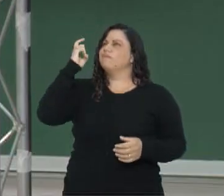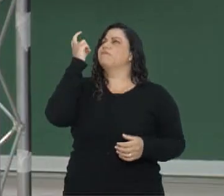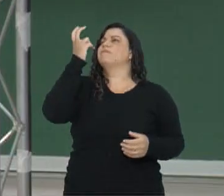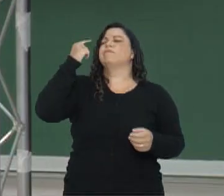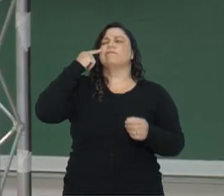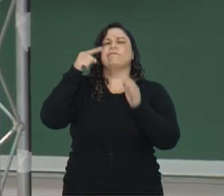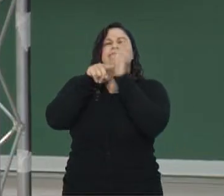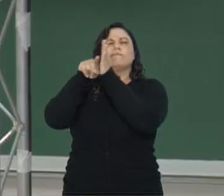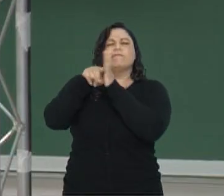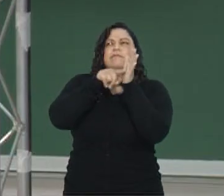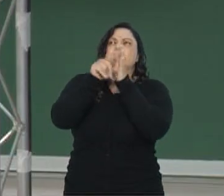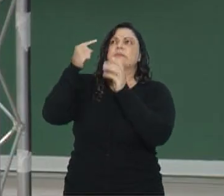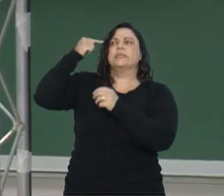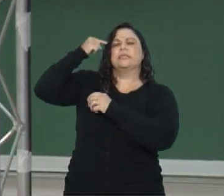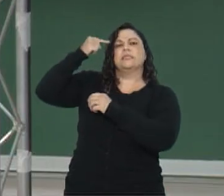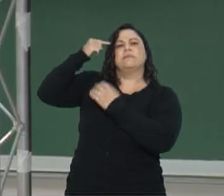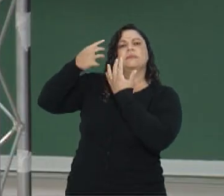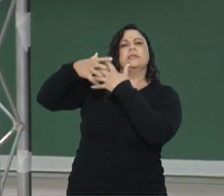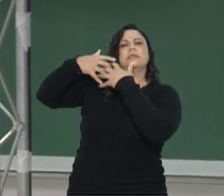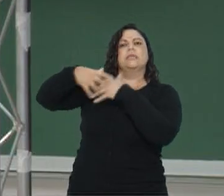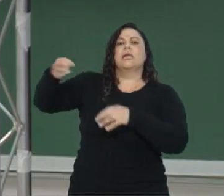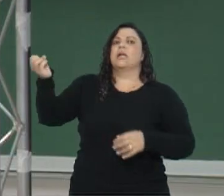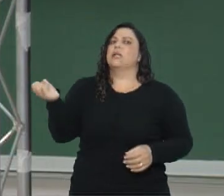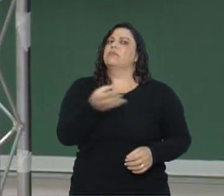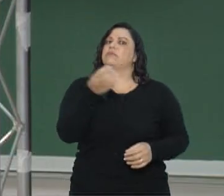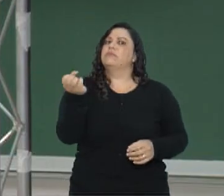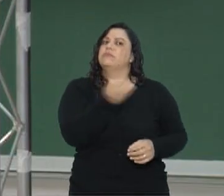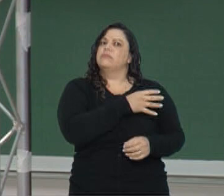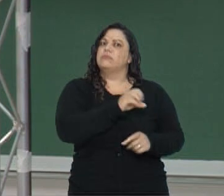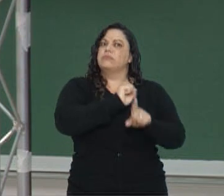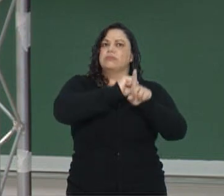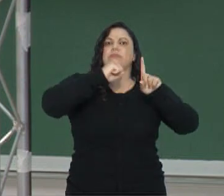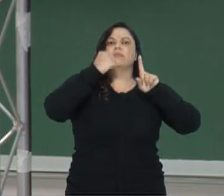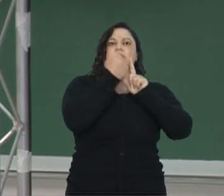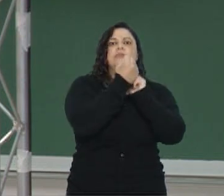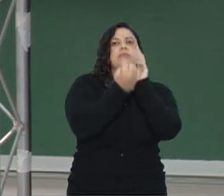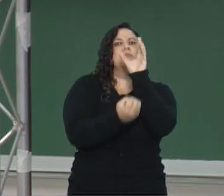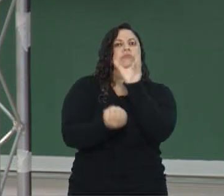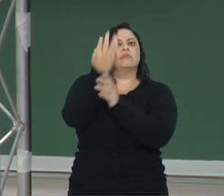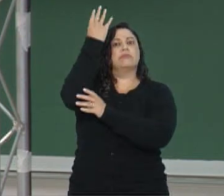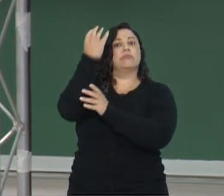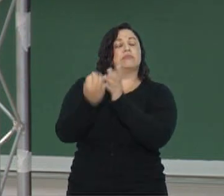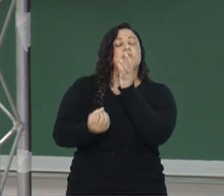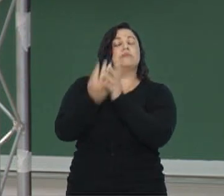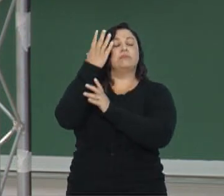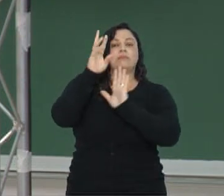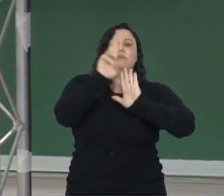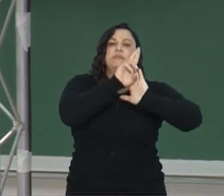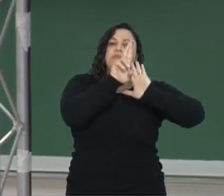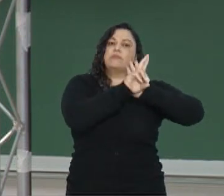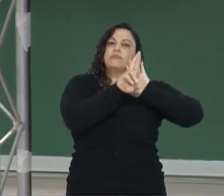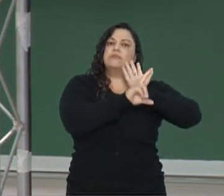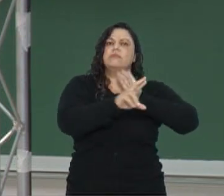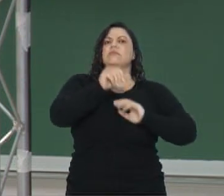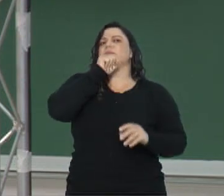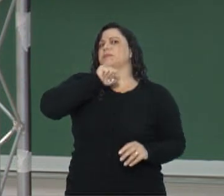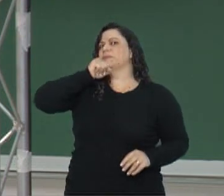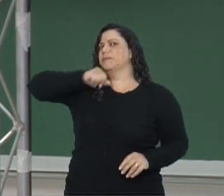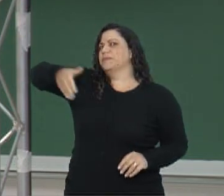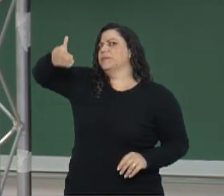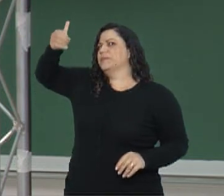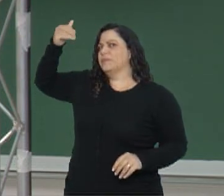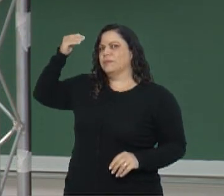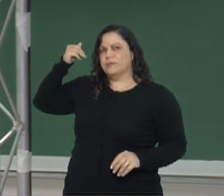de alguma forma, eles teriam que pensar nessa nova sociedade que estava aparecendo. Eles vão perceber que as regras antigas já não valiam